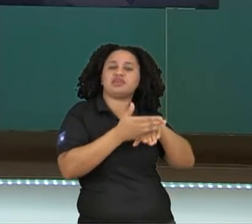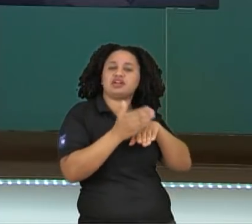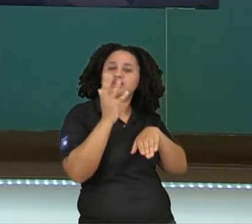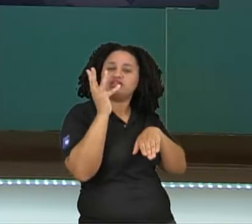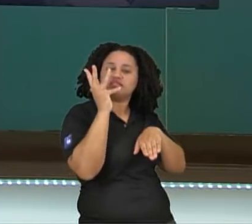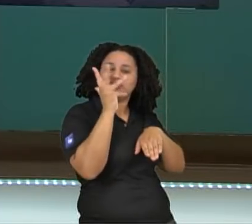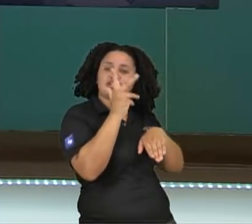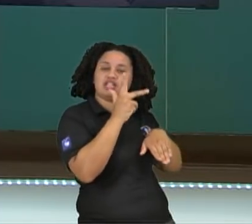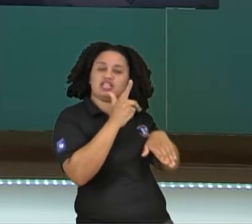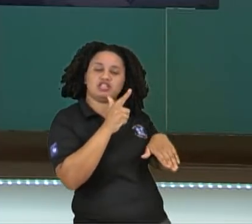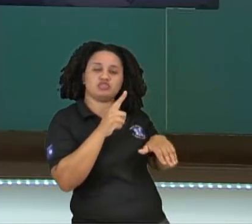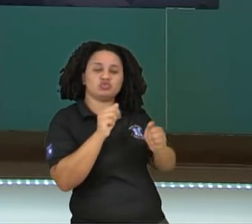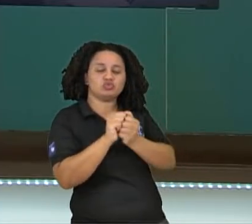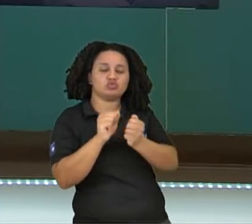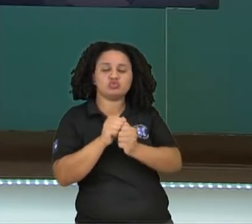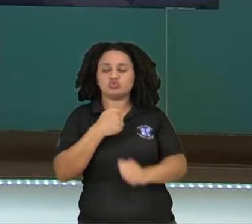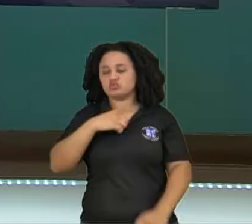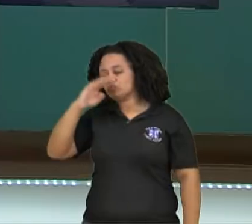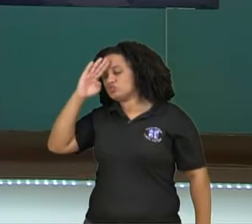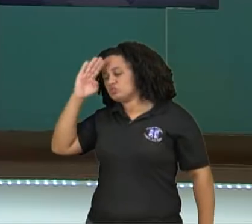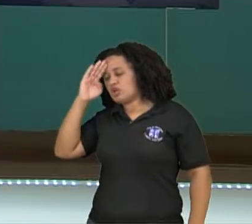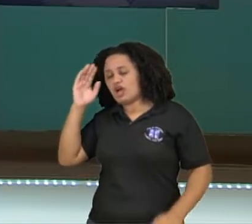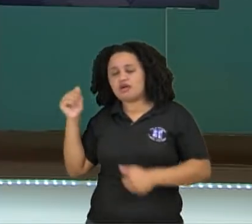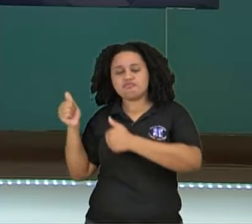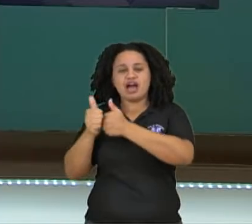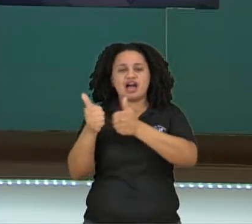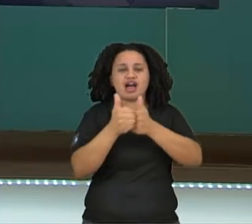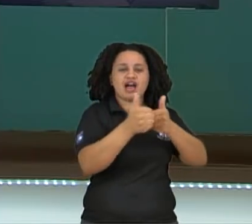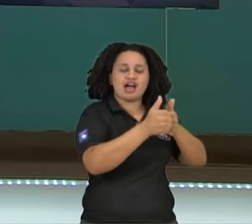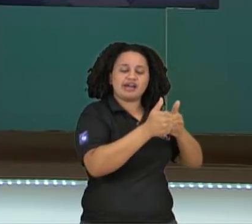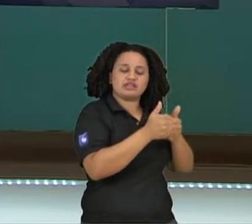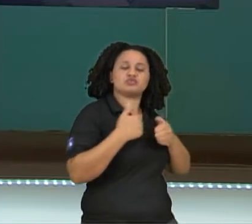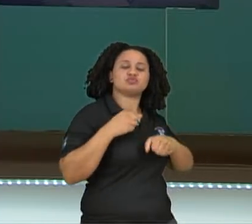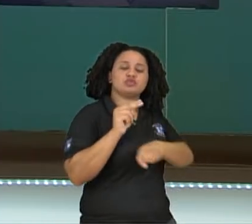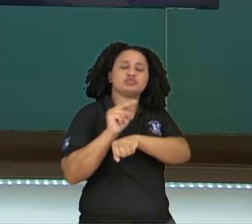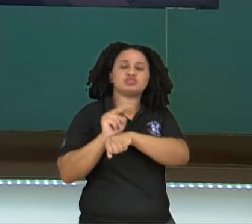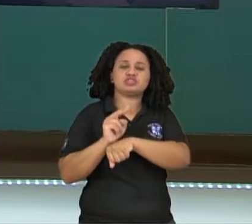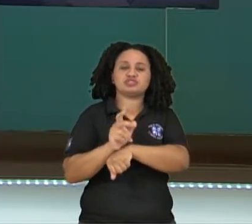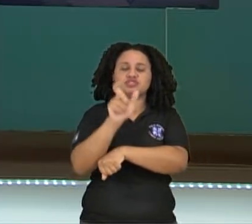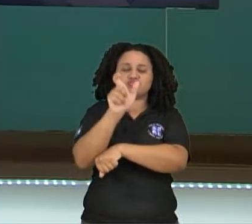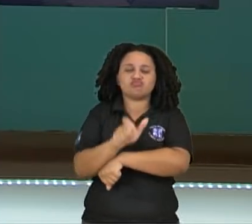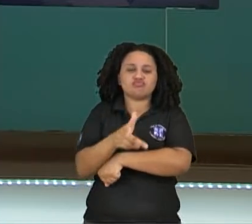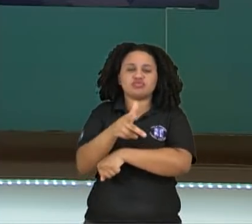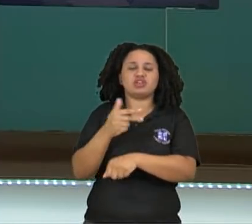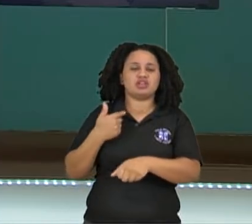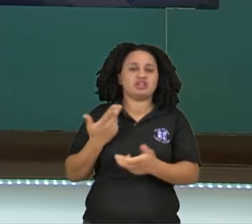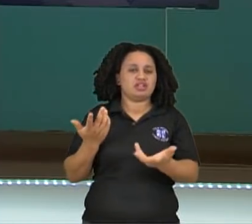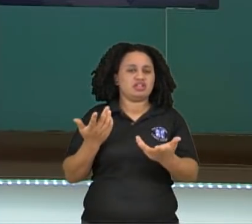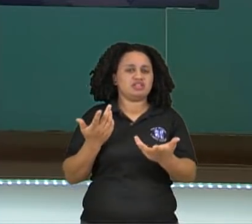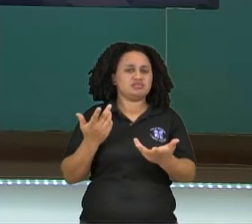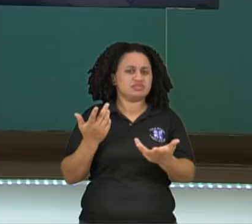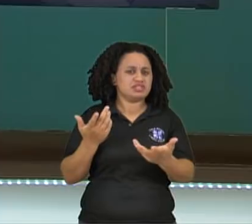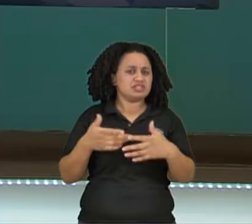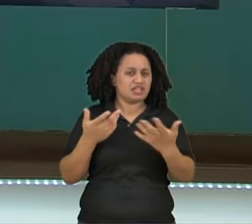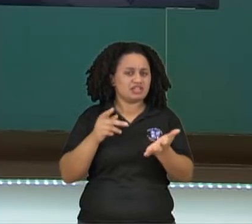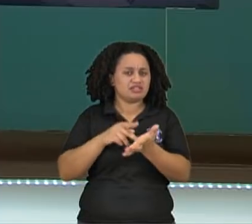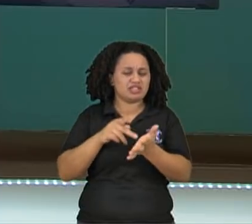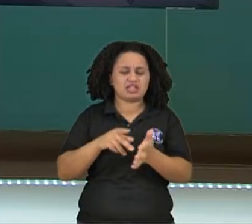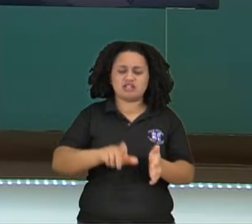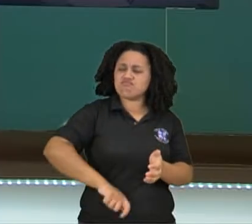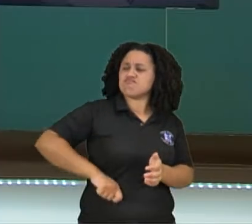dragões, seus soldados, dragões, próximo a ele, né? A guarda pessoal, a guarda imperial, os soldados dragões imperiais, e ele